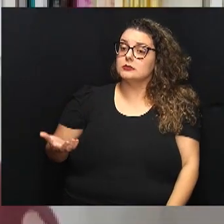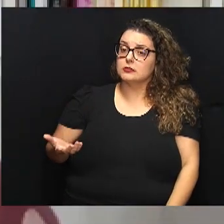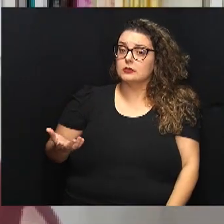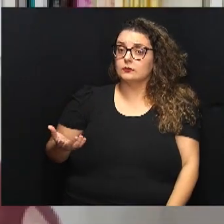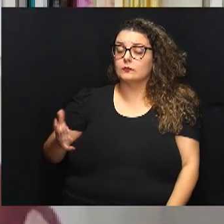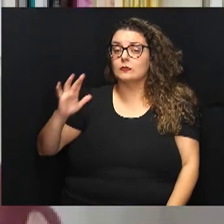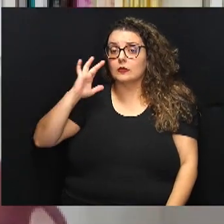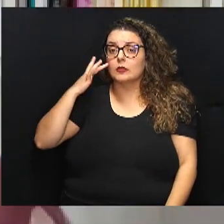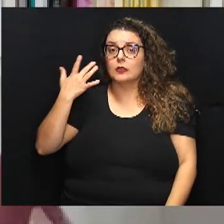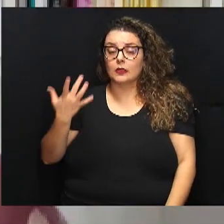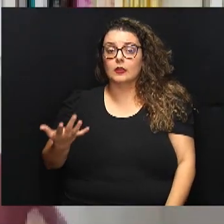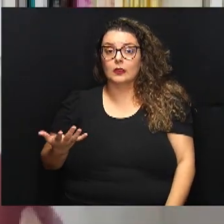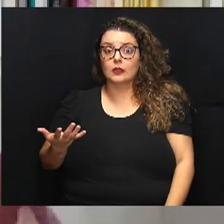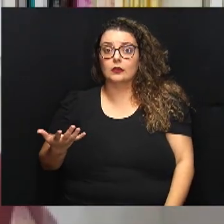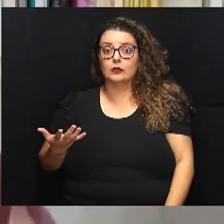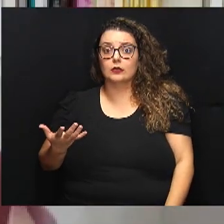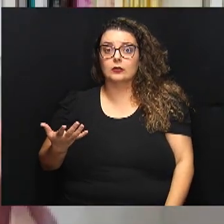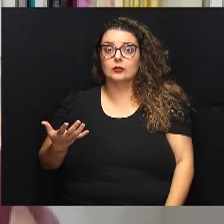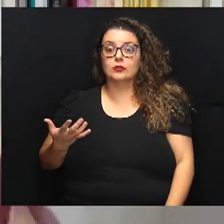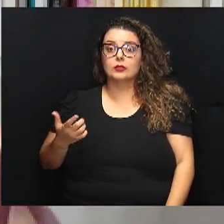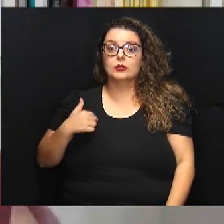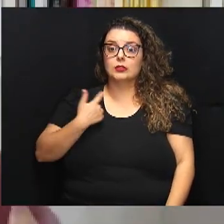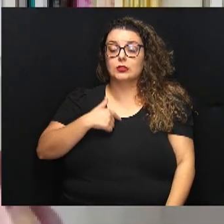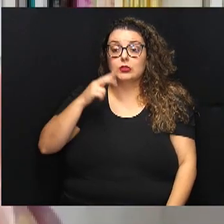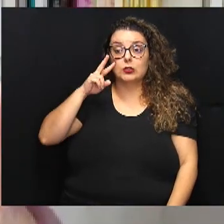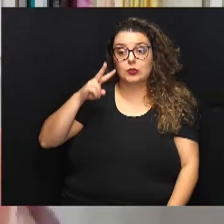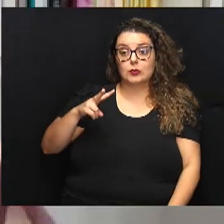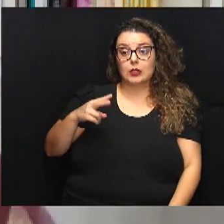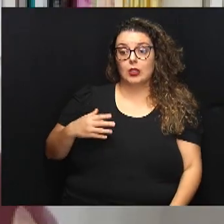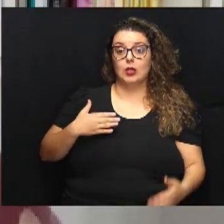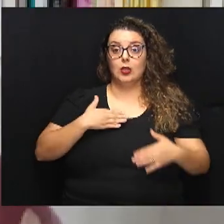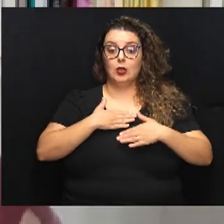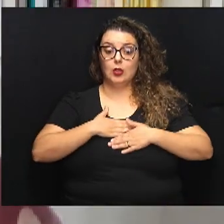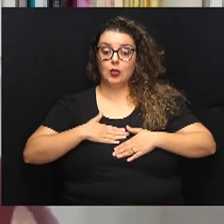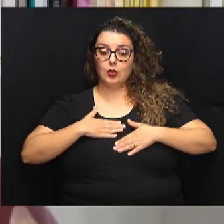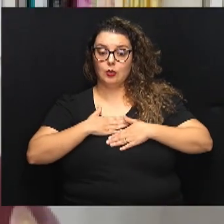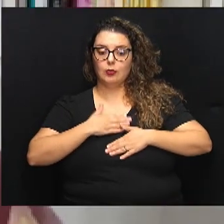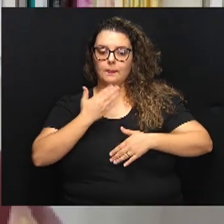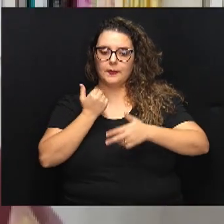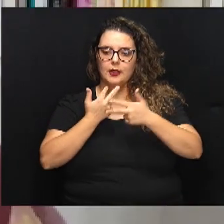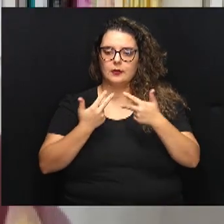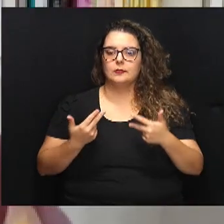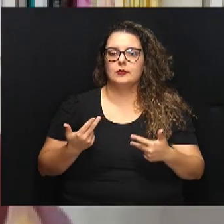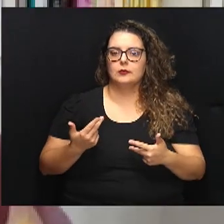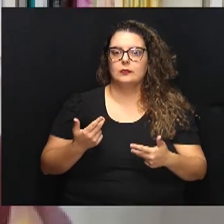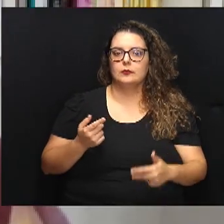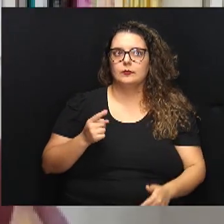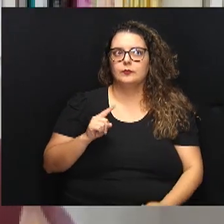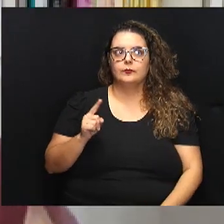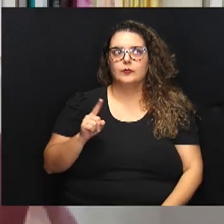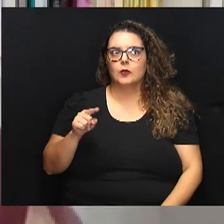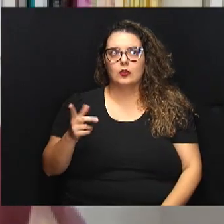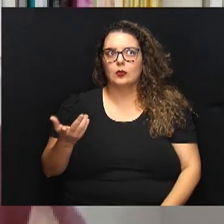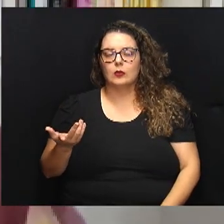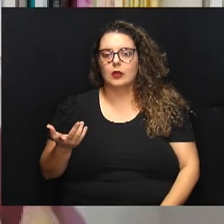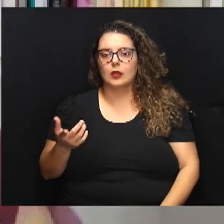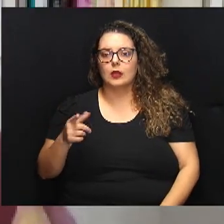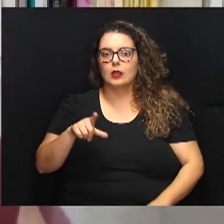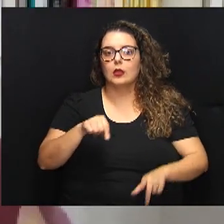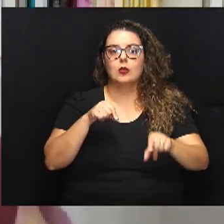que também a gente vê que o prazer de comer não é uma opção,